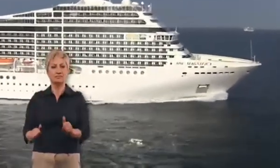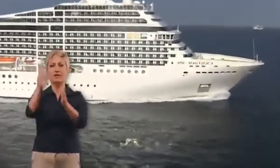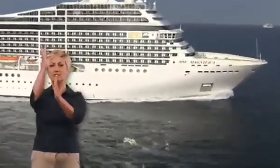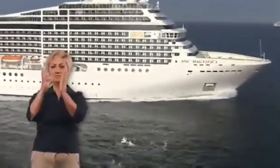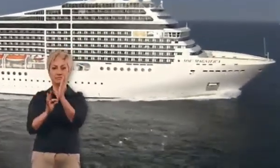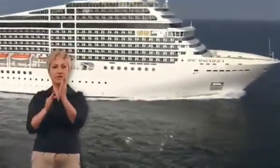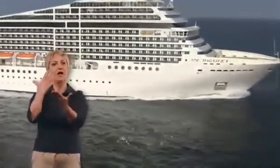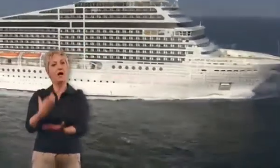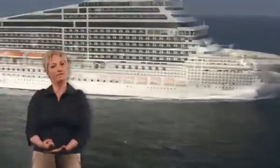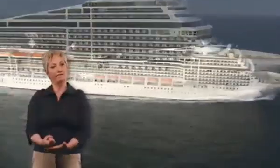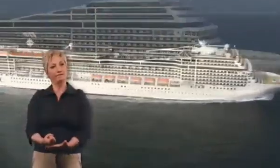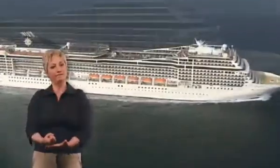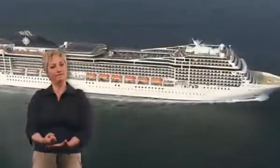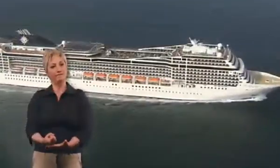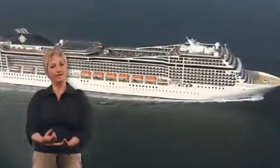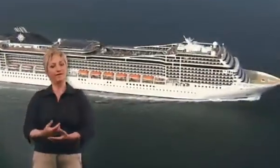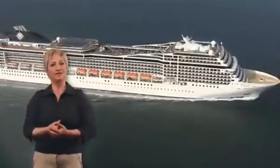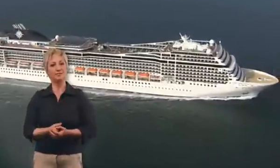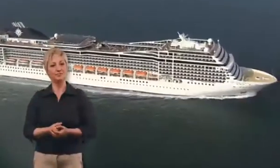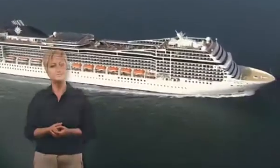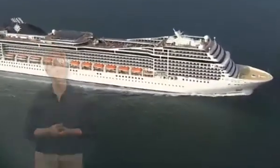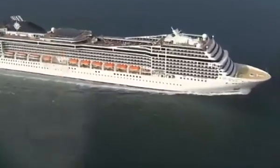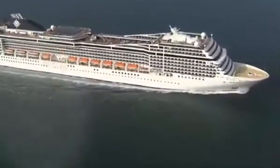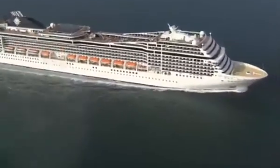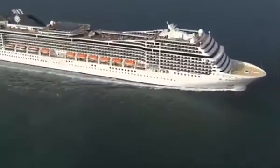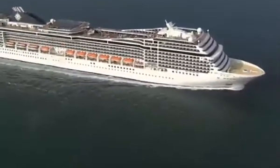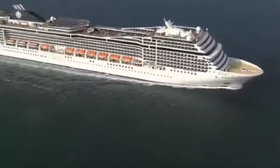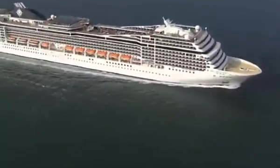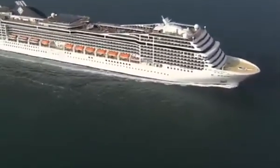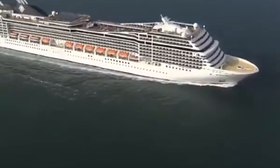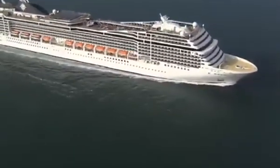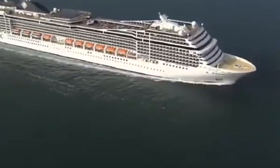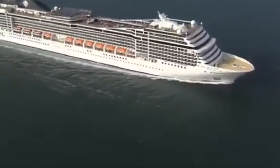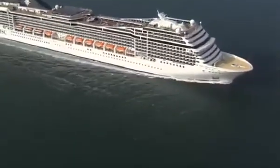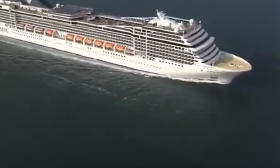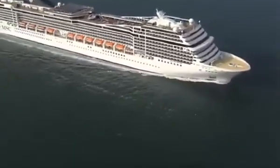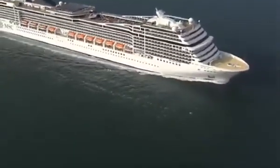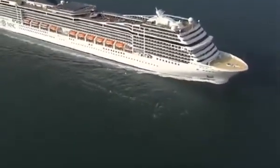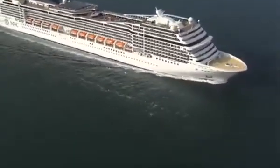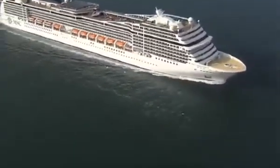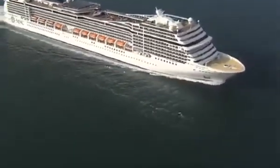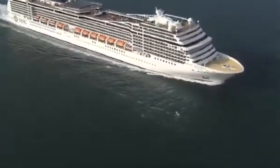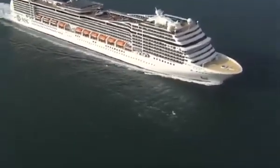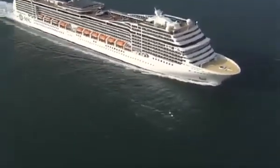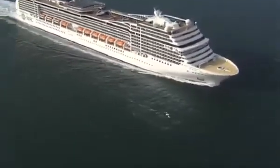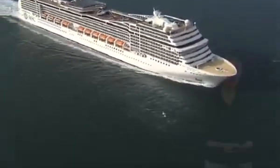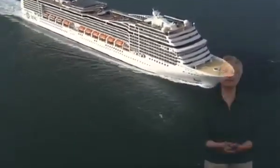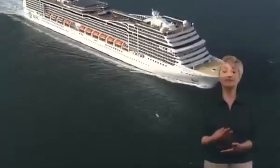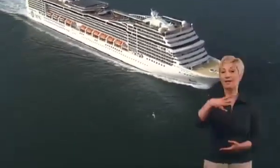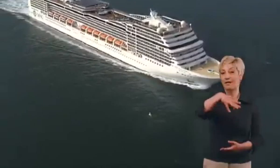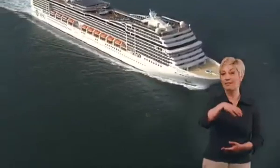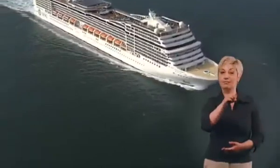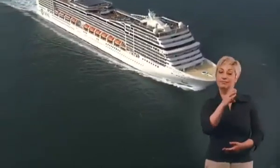familiarize-se com a informação de segurança atrás da porta de sua cabine. O comandante e toda a